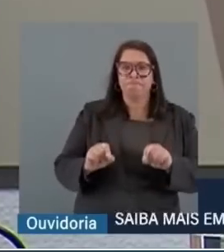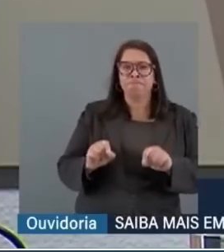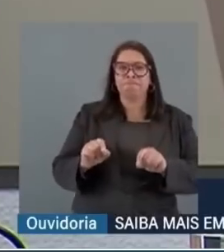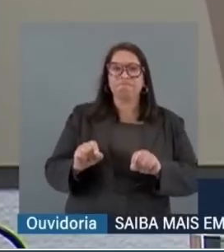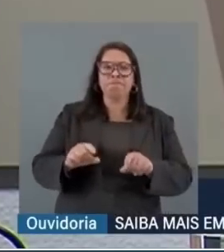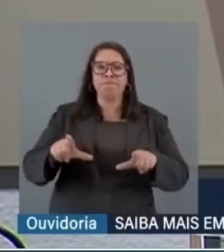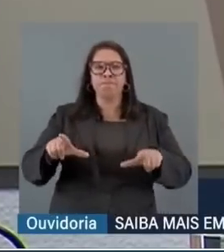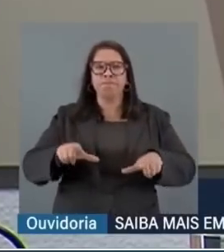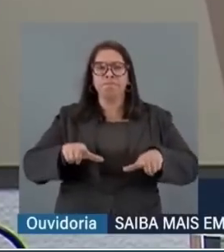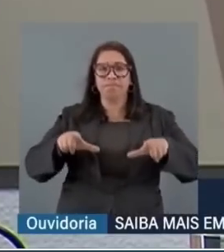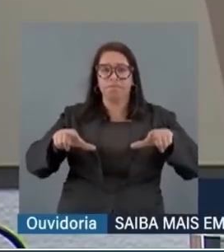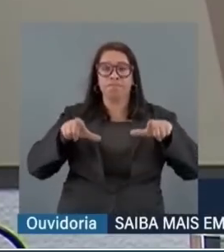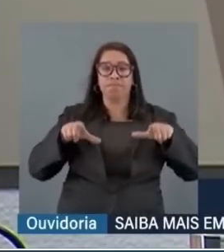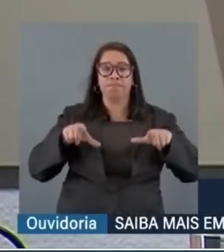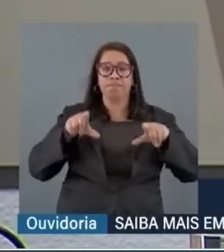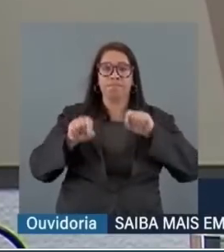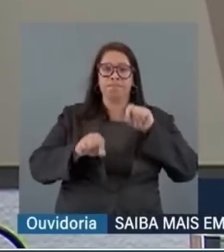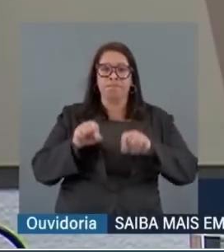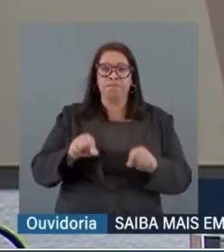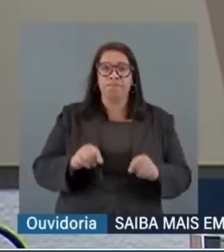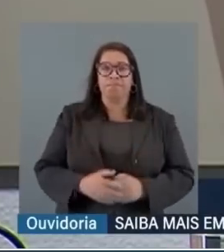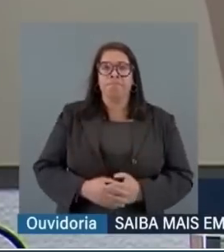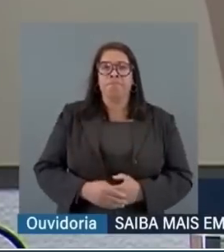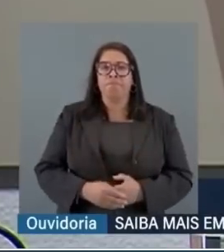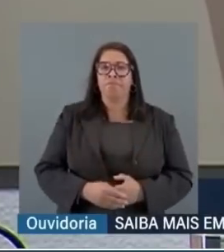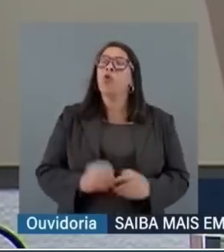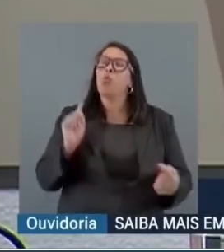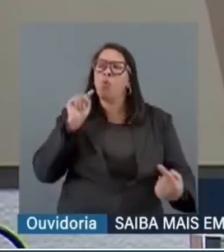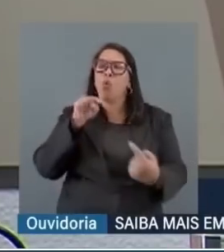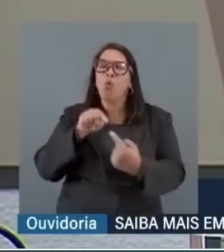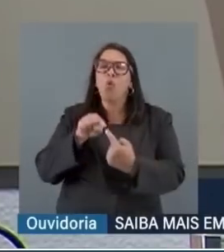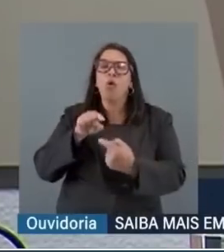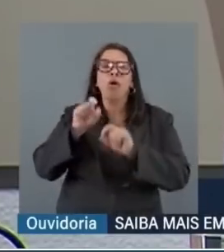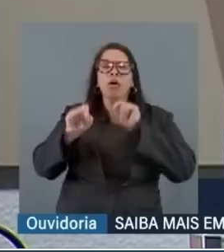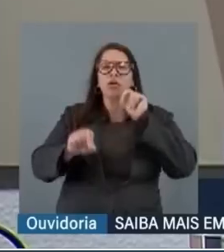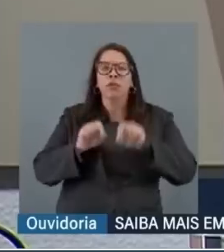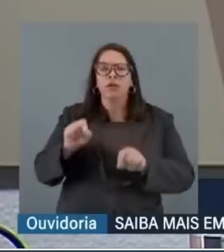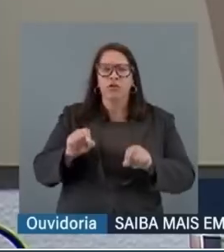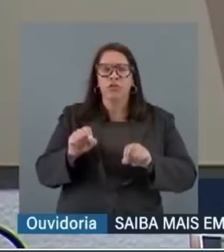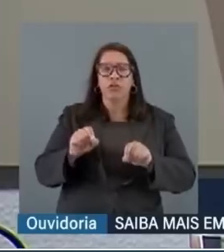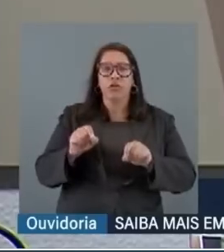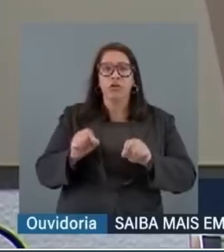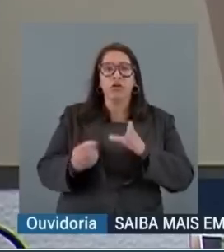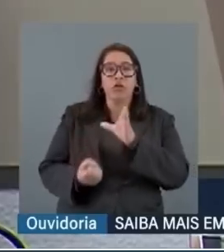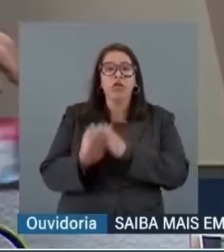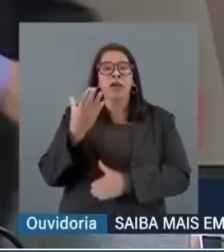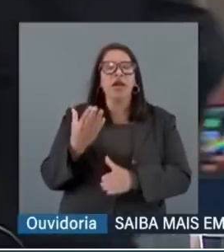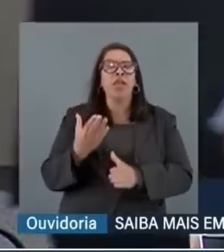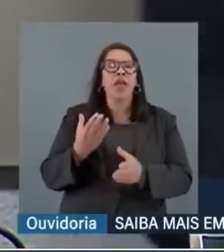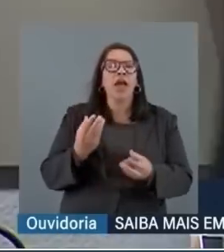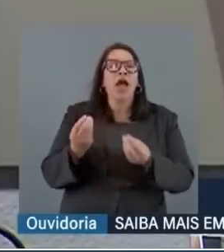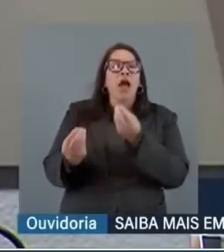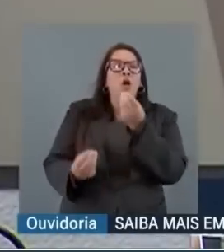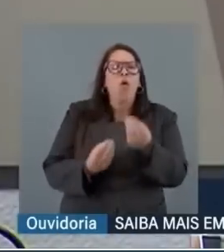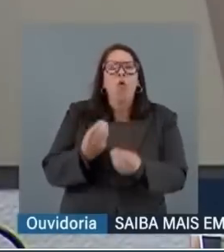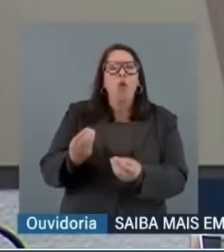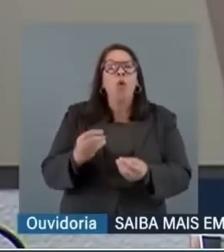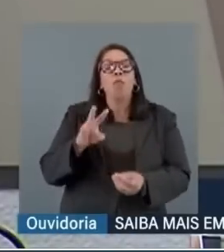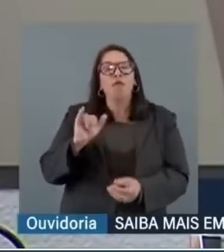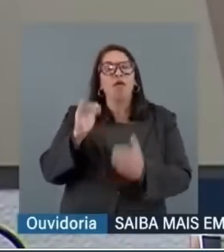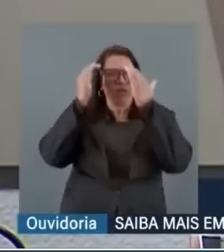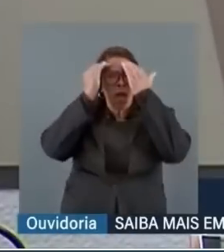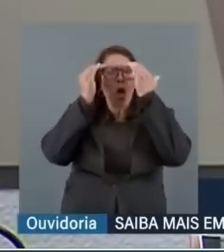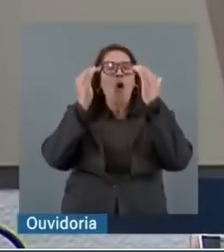é policial militar que vai fazer vingança no Guarujá e mata 16 pessoas, inclusive arrancando unha e queimando cigarro na pele de algumas,